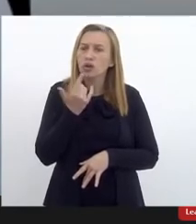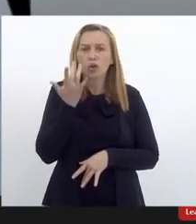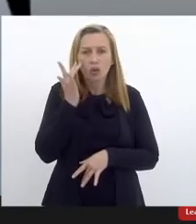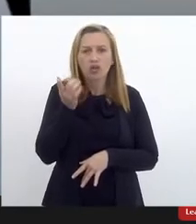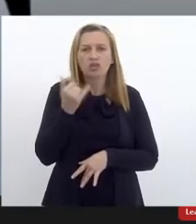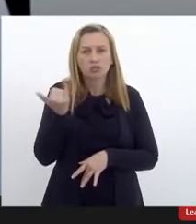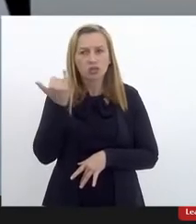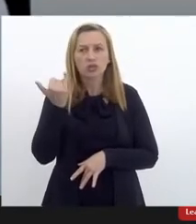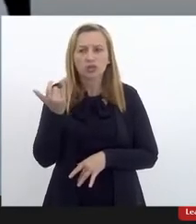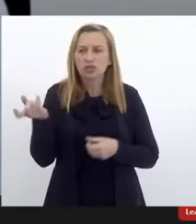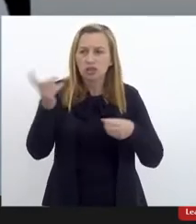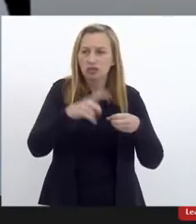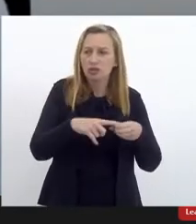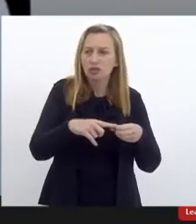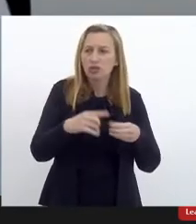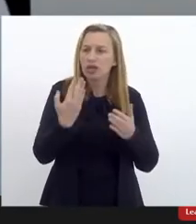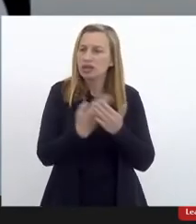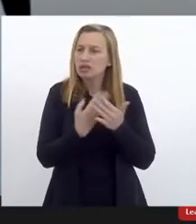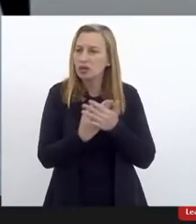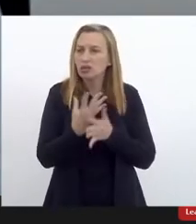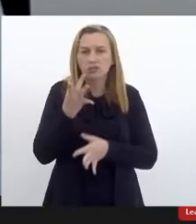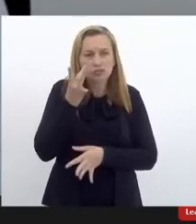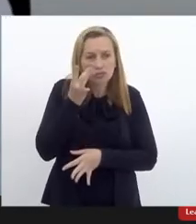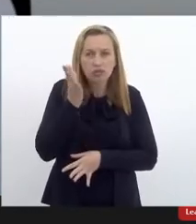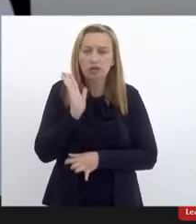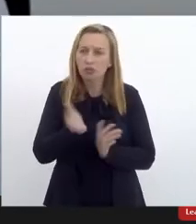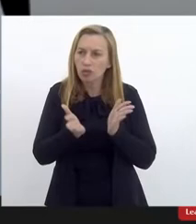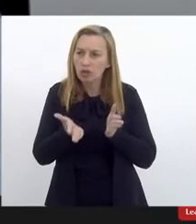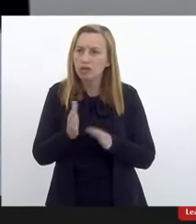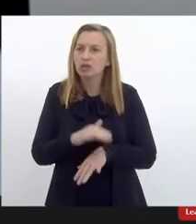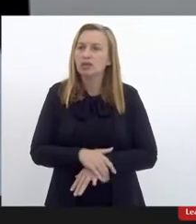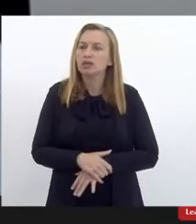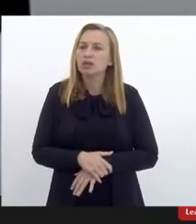Eu acho temerário que a volta às aulas presenciais agora se dê